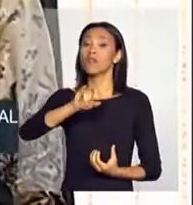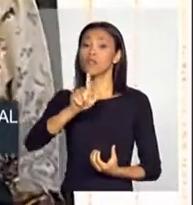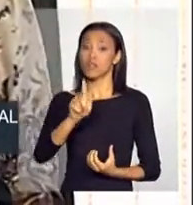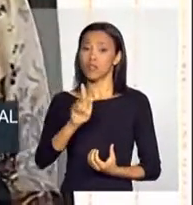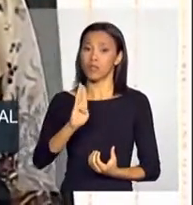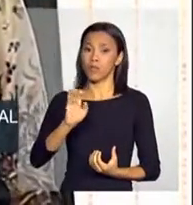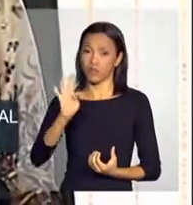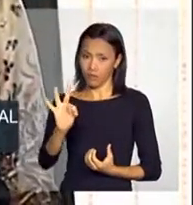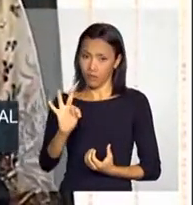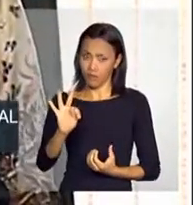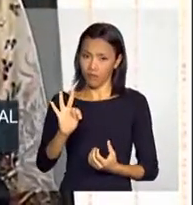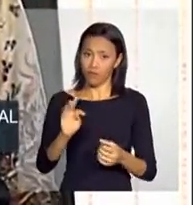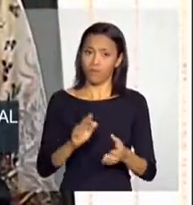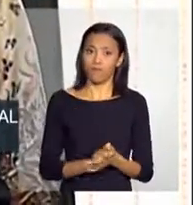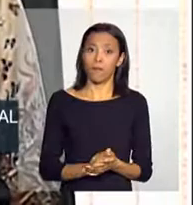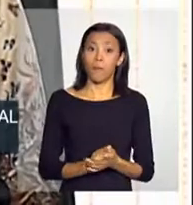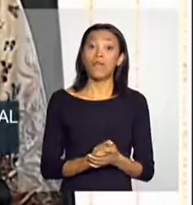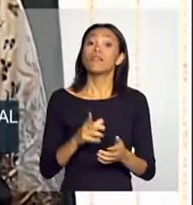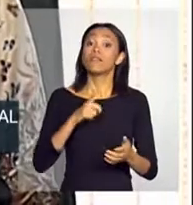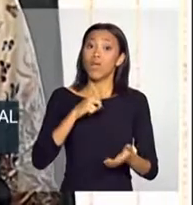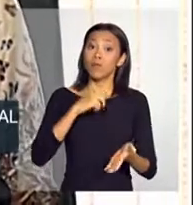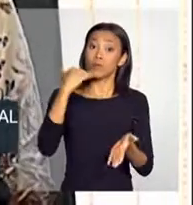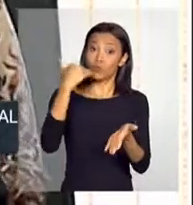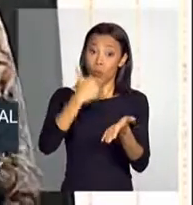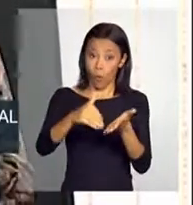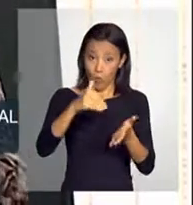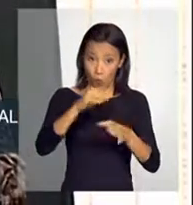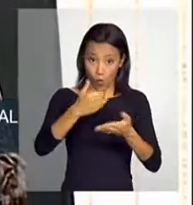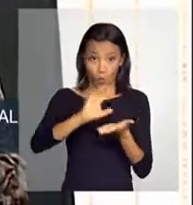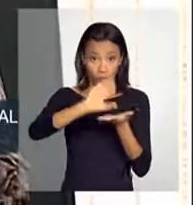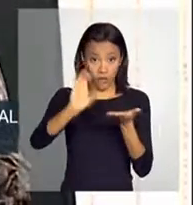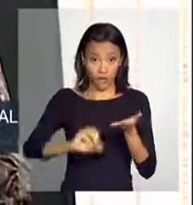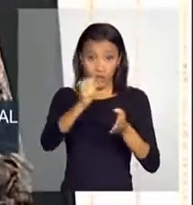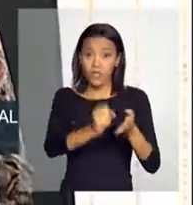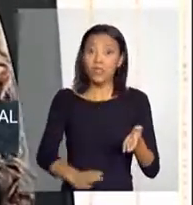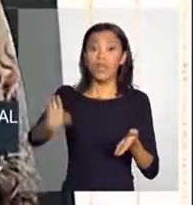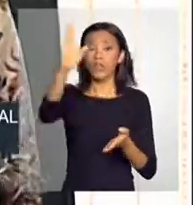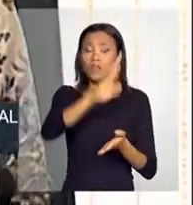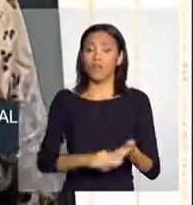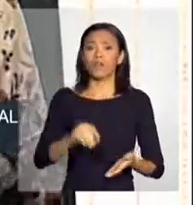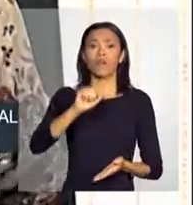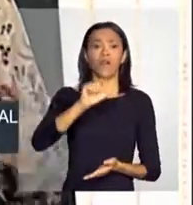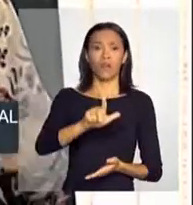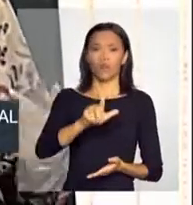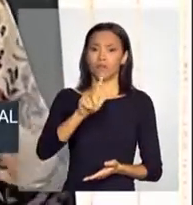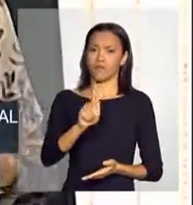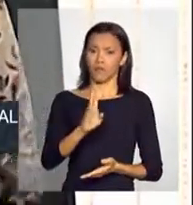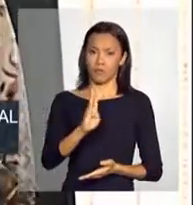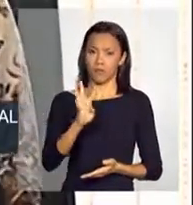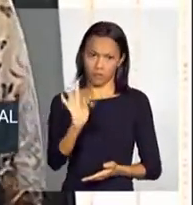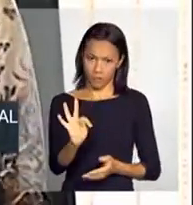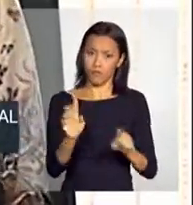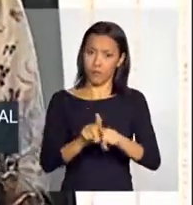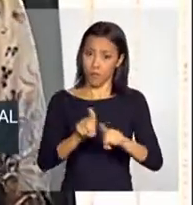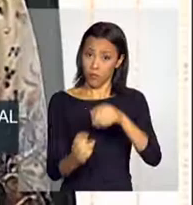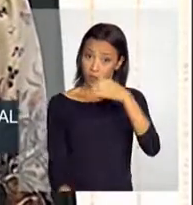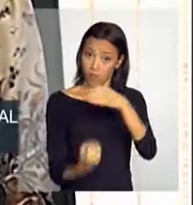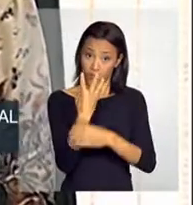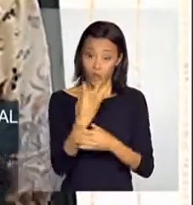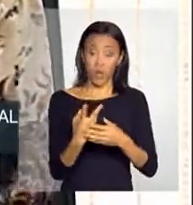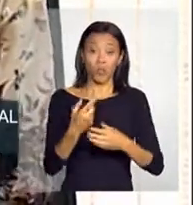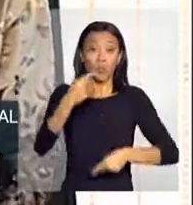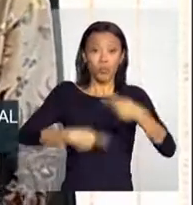e hoje nós temos um Conselho Nacional LGBT estamos destruindo políticas LGBT no Brasil